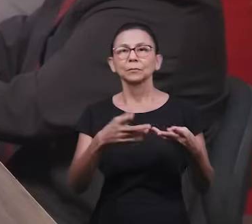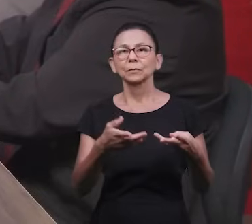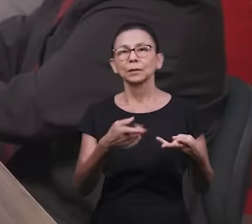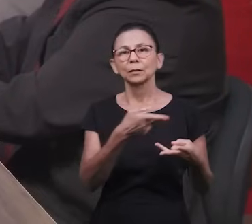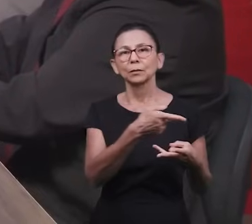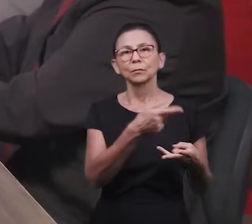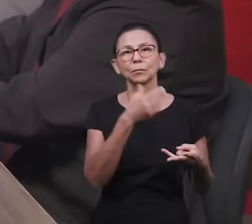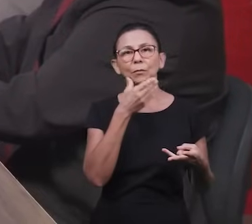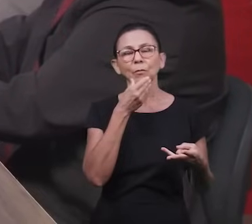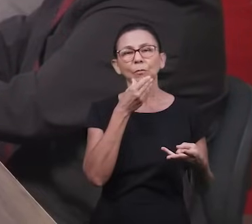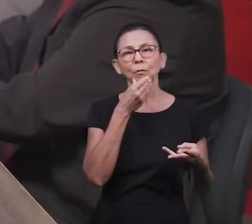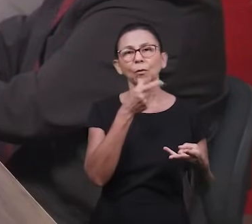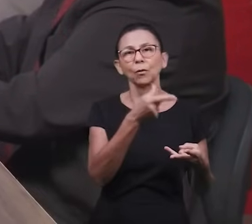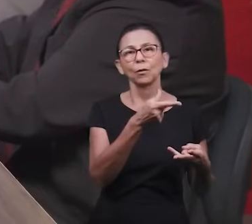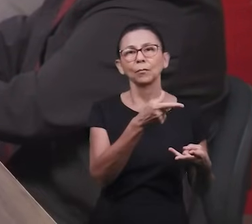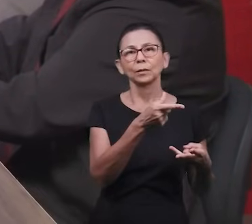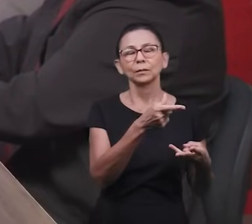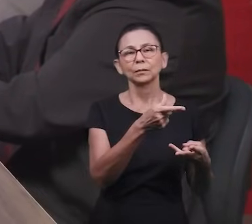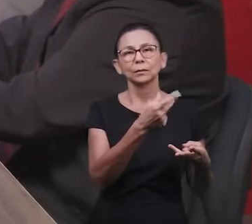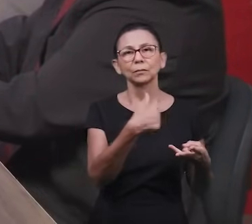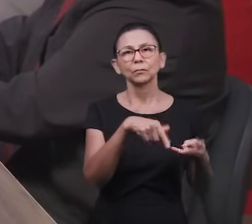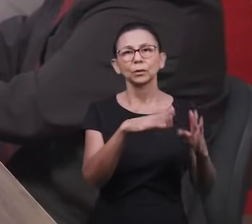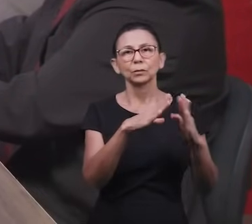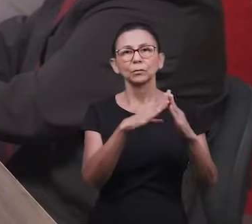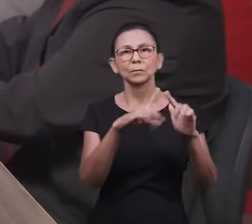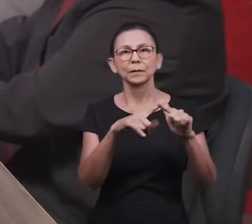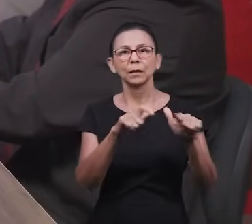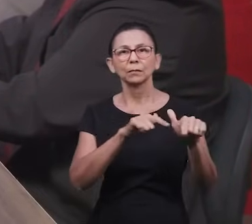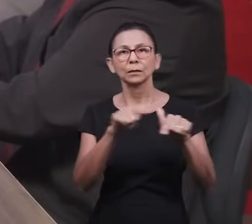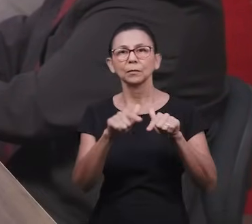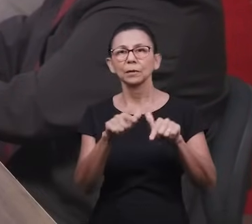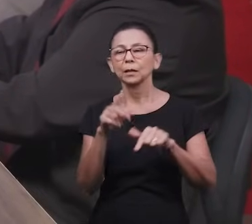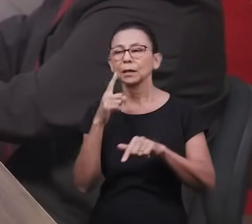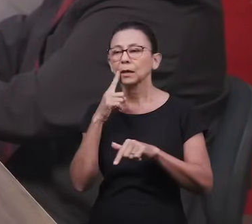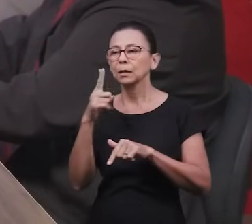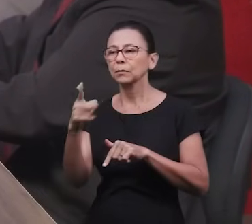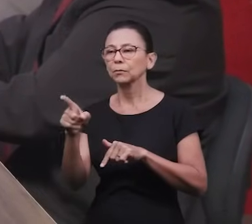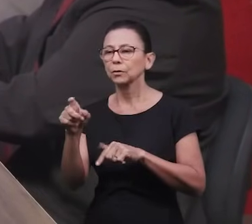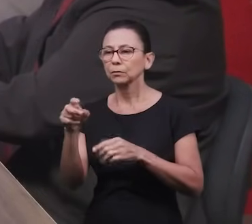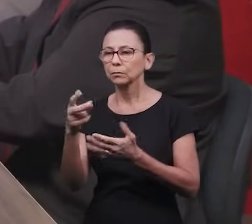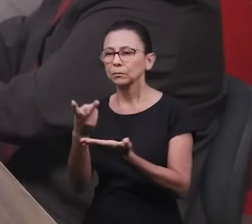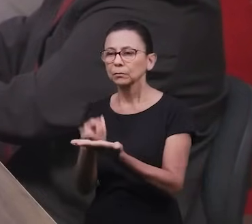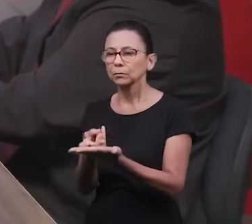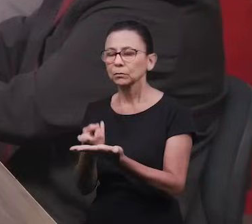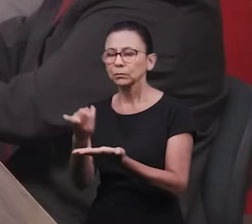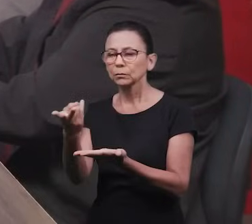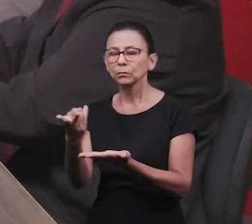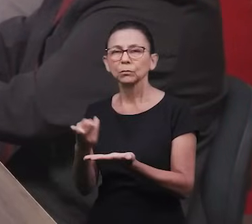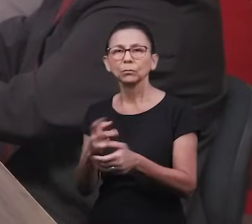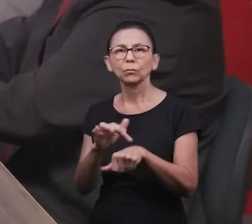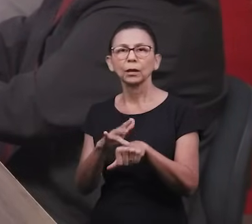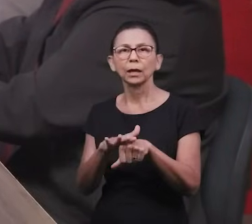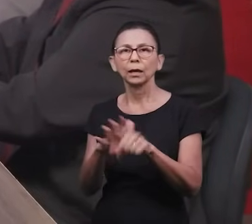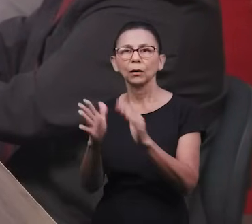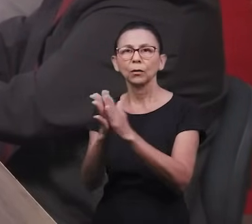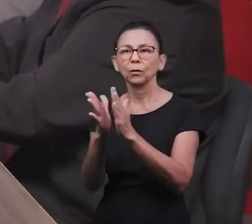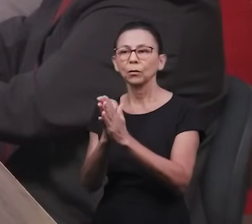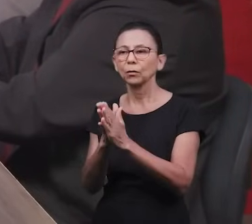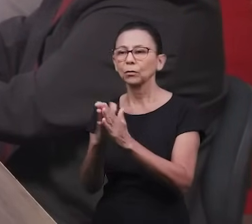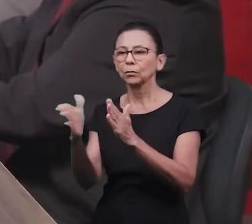ali acamado, e ele, grato, veio à igreja, né,